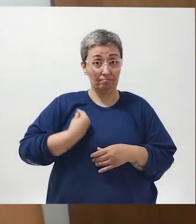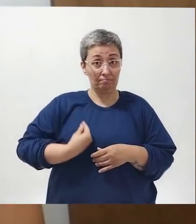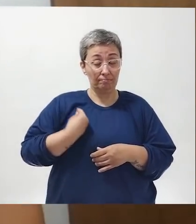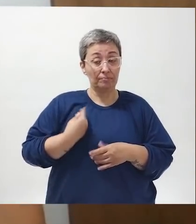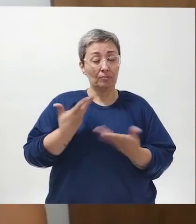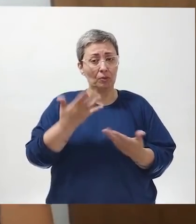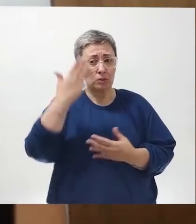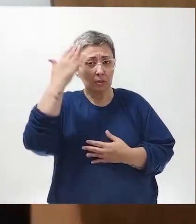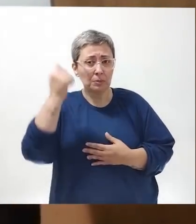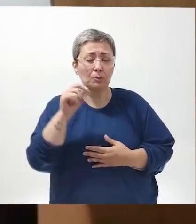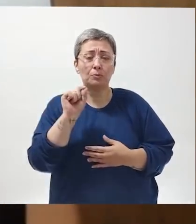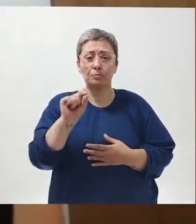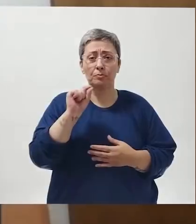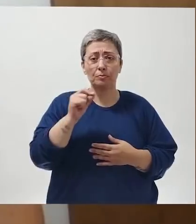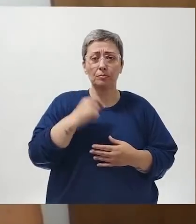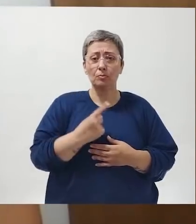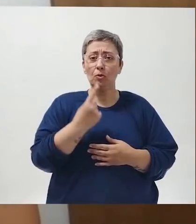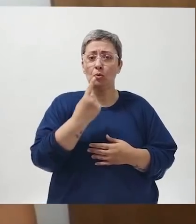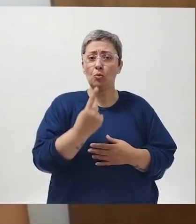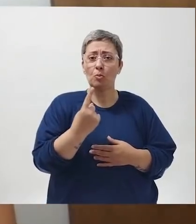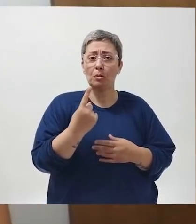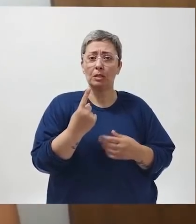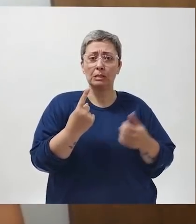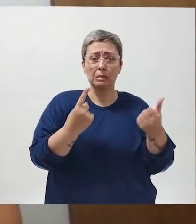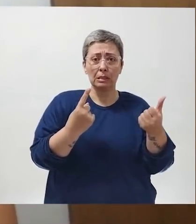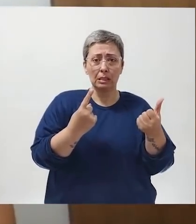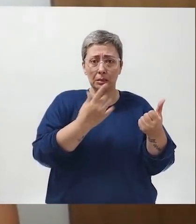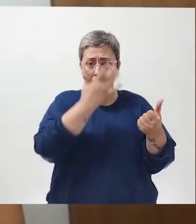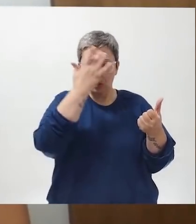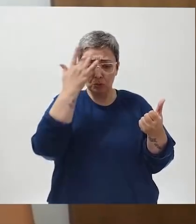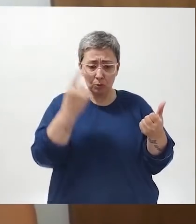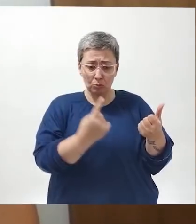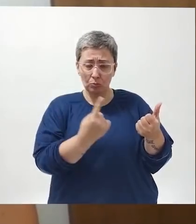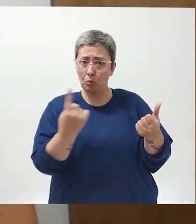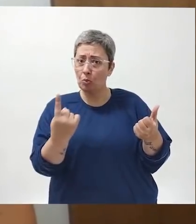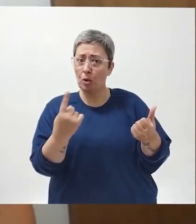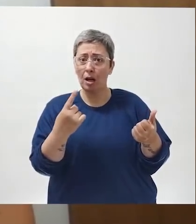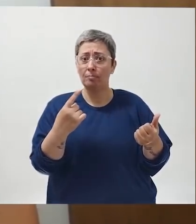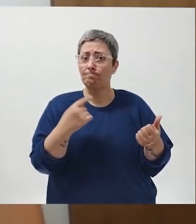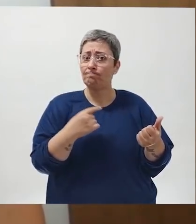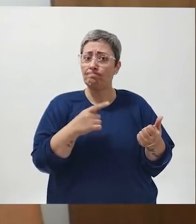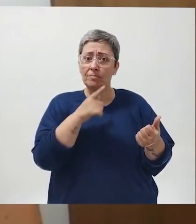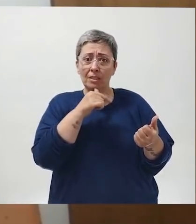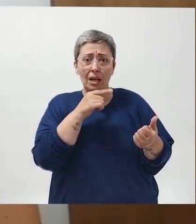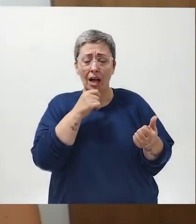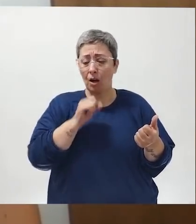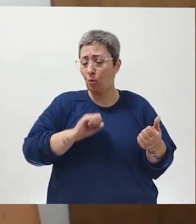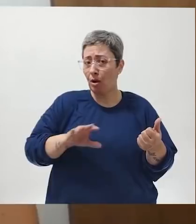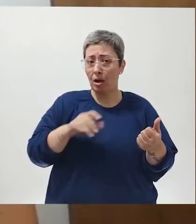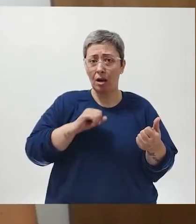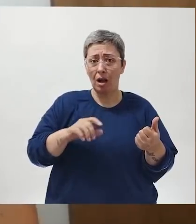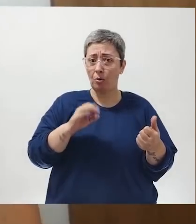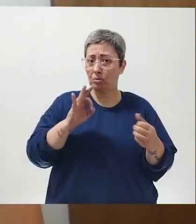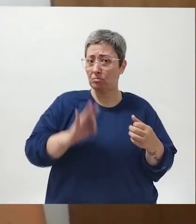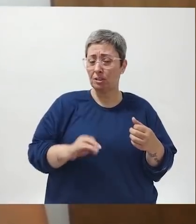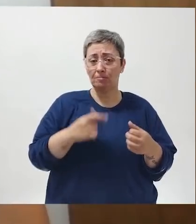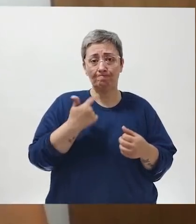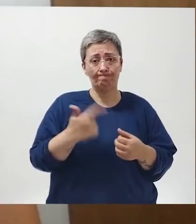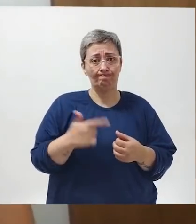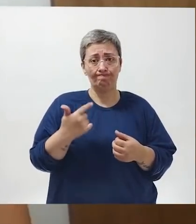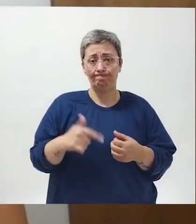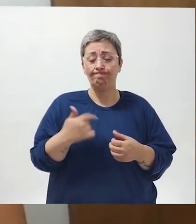vida. Você sabia que 1 em cada 6 pessoas do mundo não possuem abastecimento de água